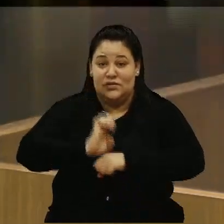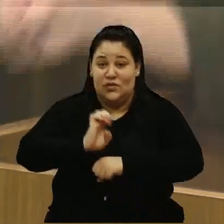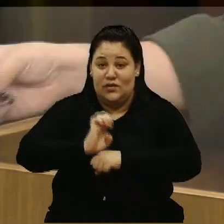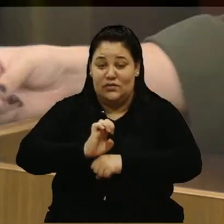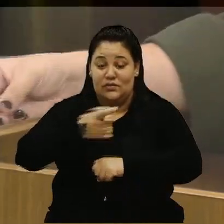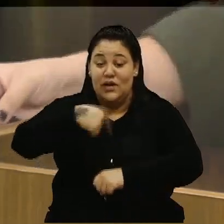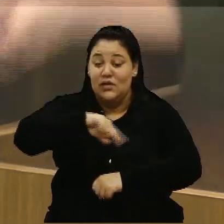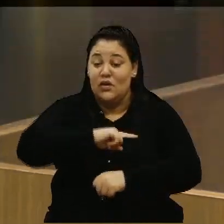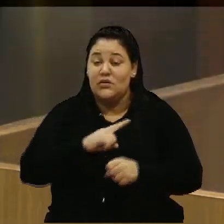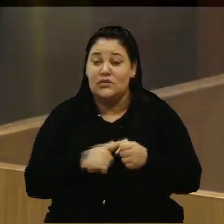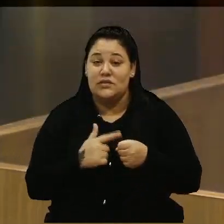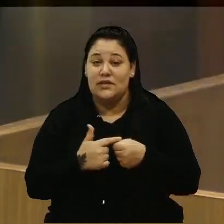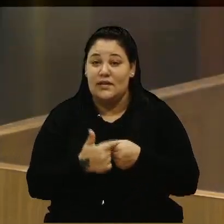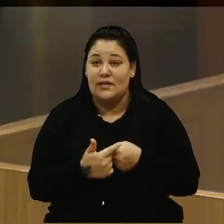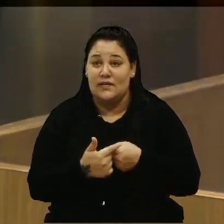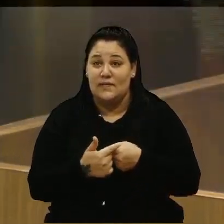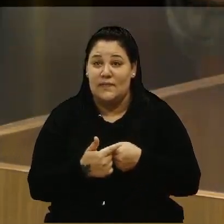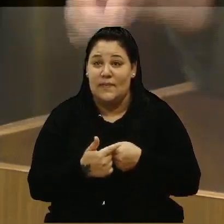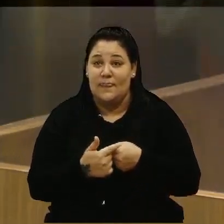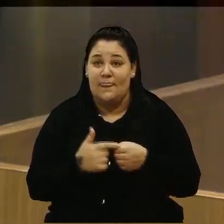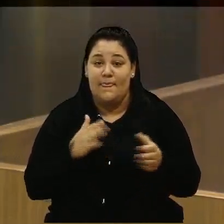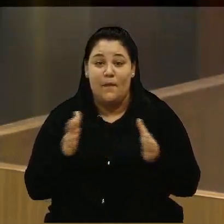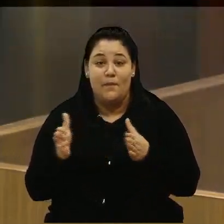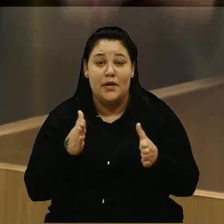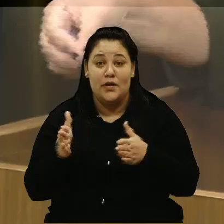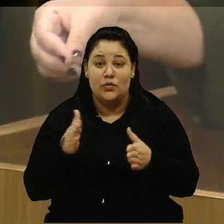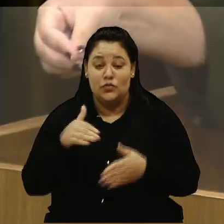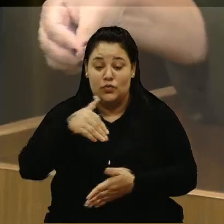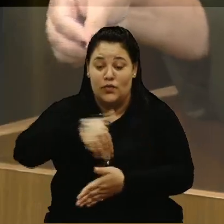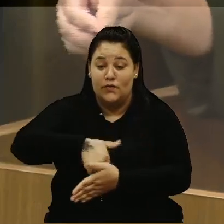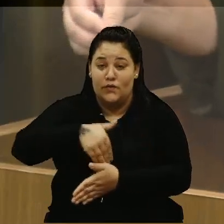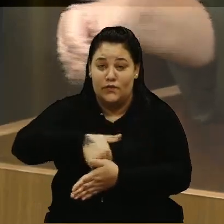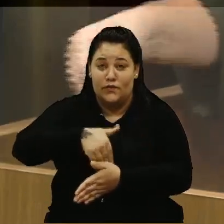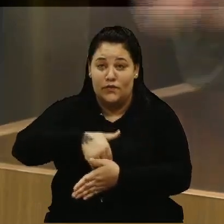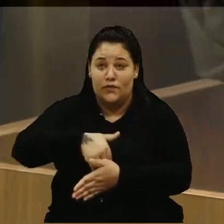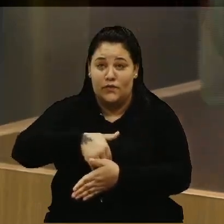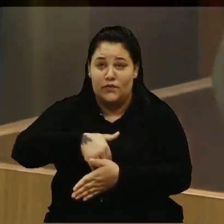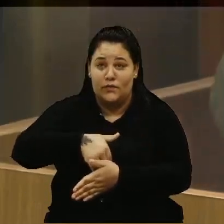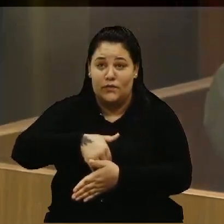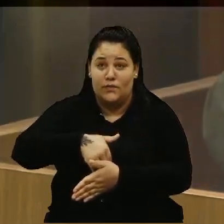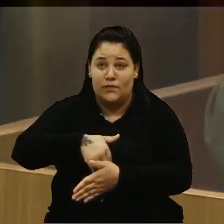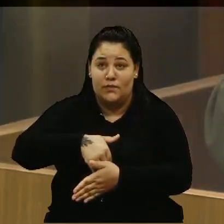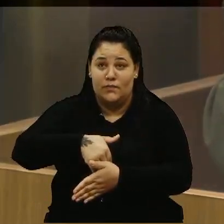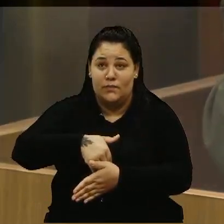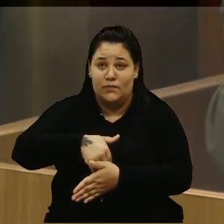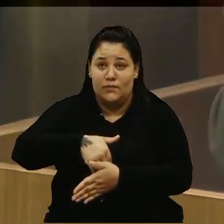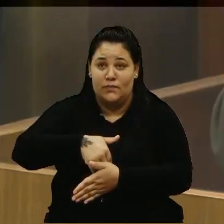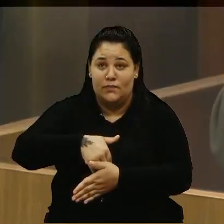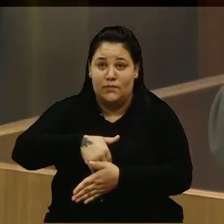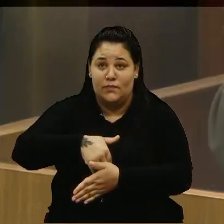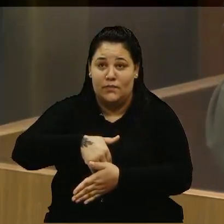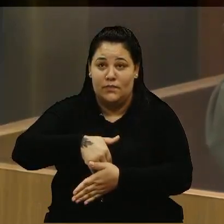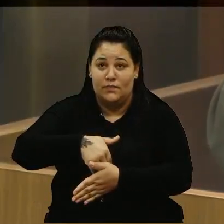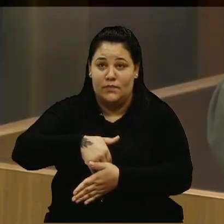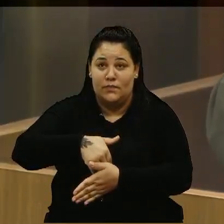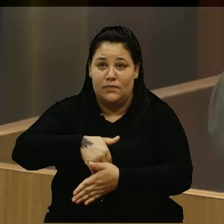nossa cidade foi durante o período eleitoral com uma máquina passando